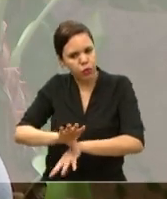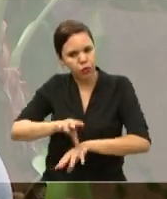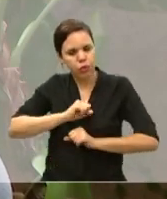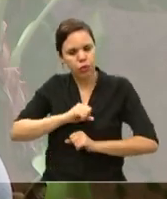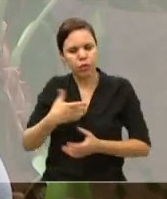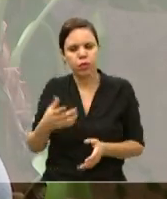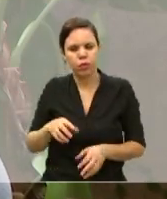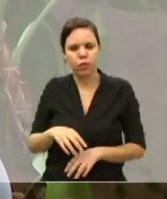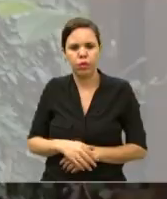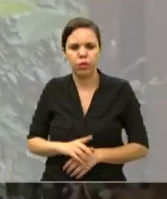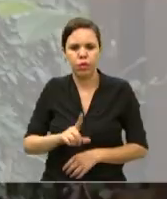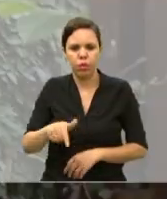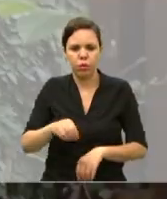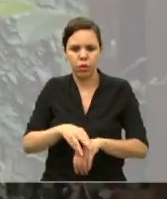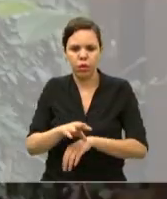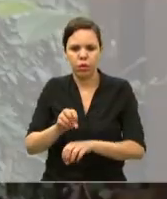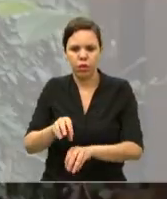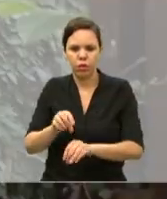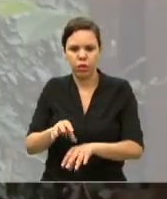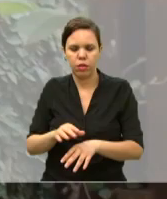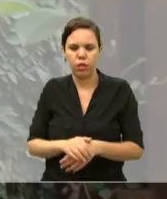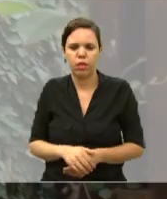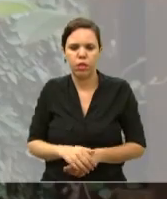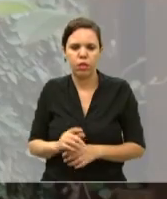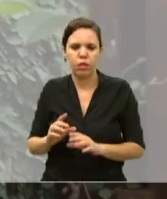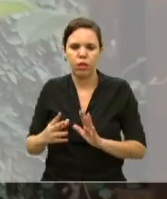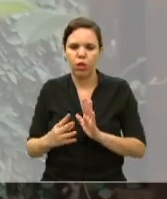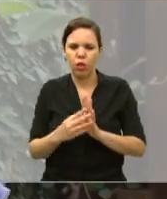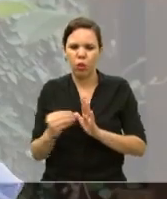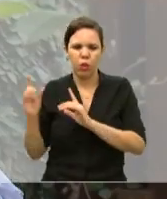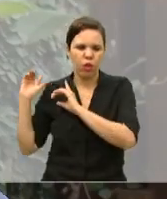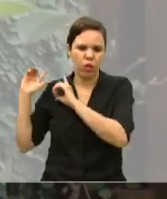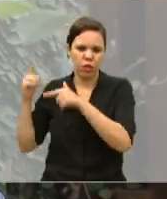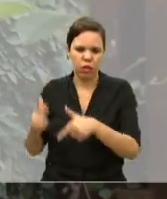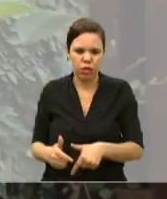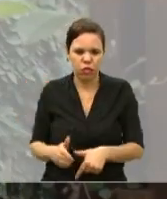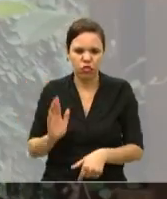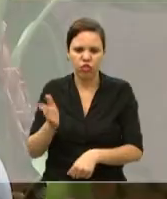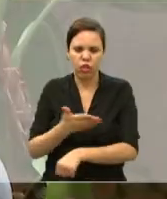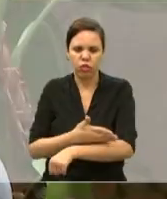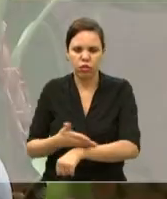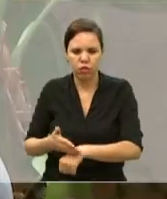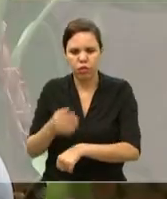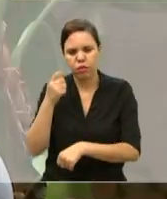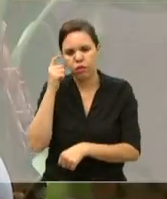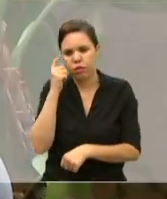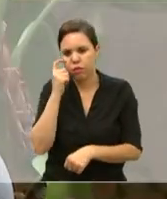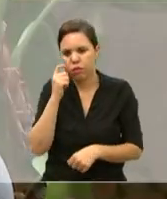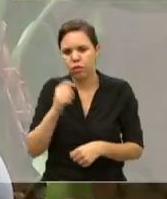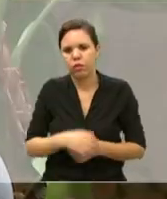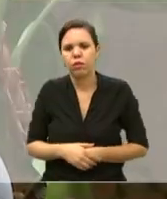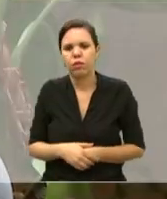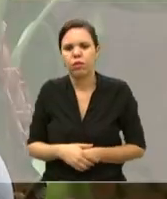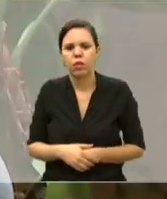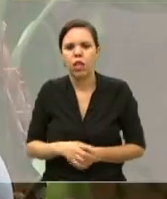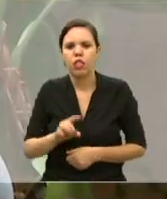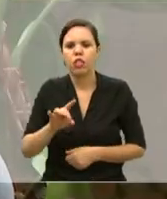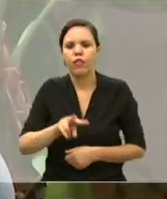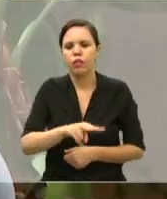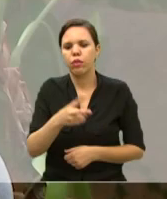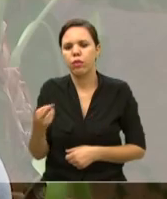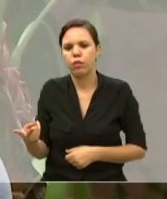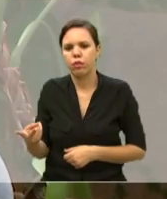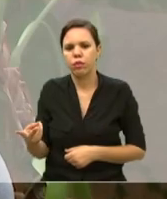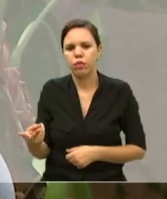formar para ter a formação Porque Waldorf. eles vêm do modelo tradicional, já acostumado dessa cultura. Sim, é como se fosse uma desconstrução, né?